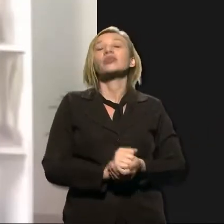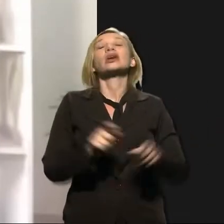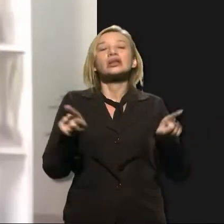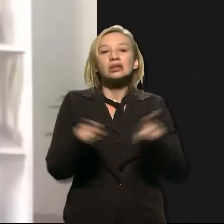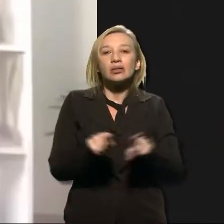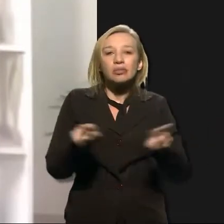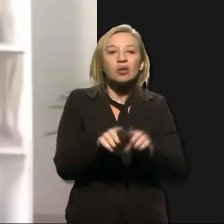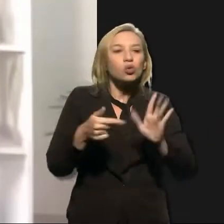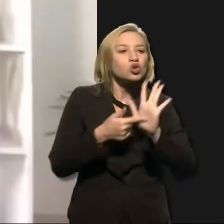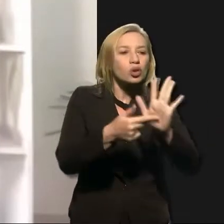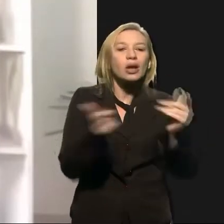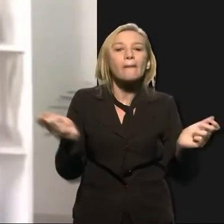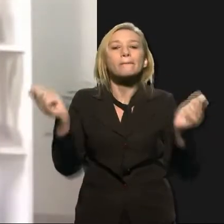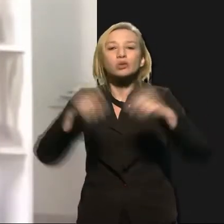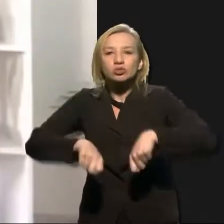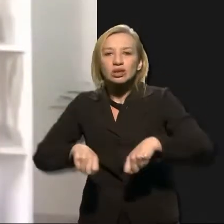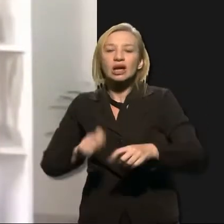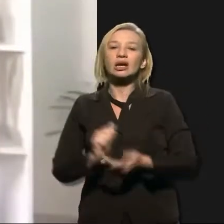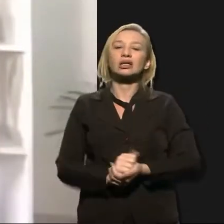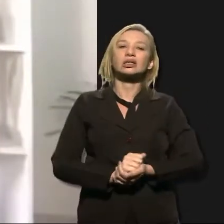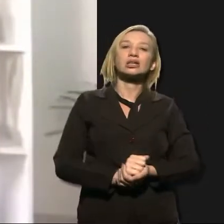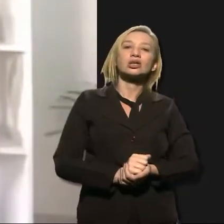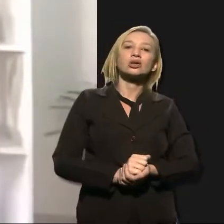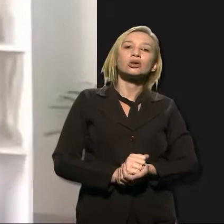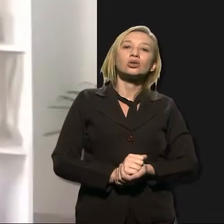Então, a gente também destinou ali